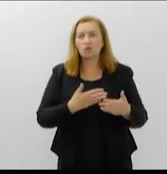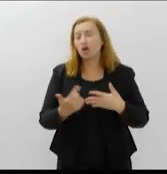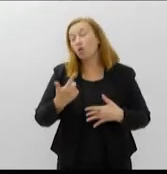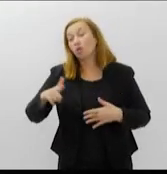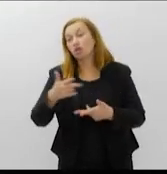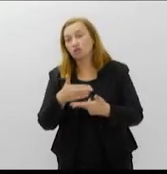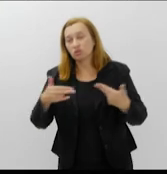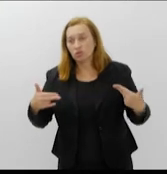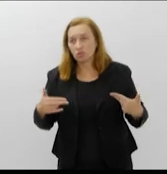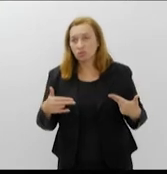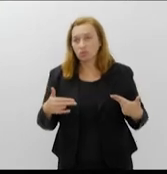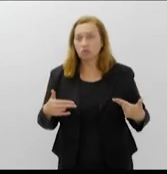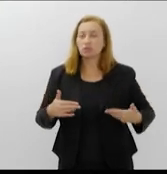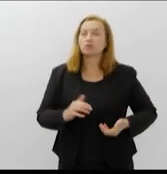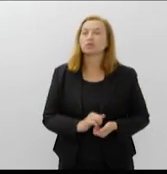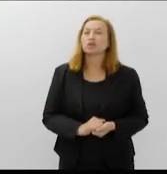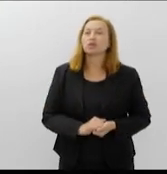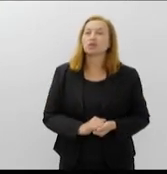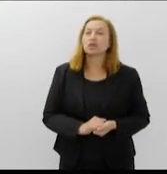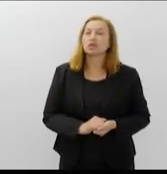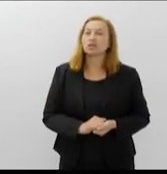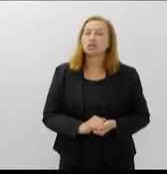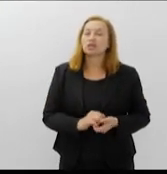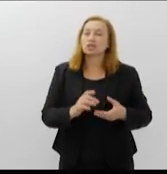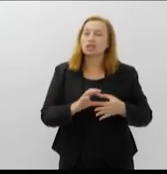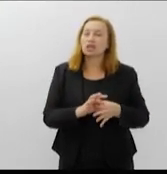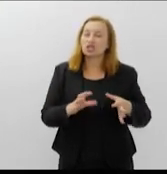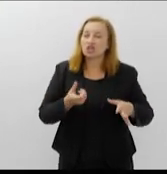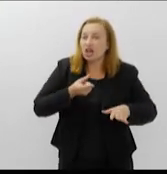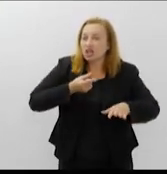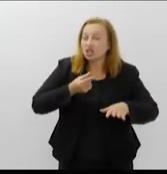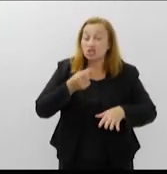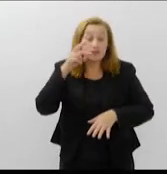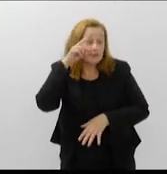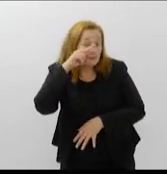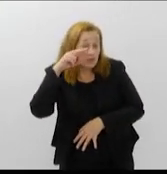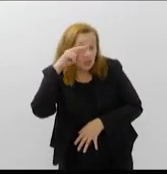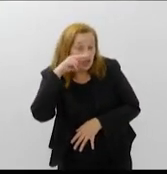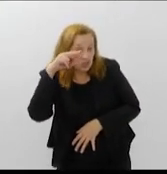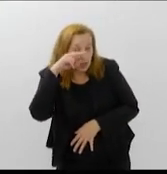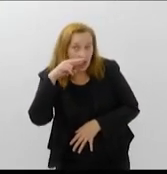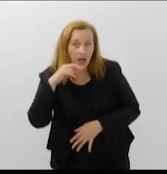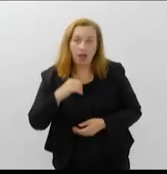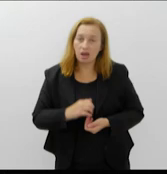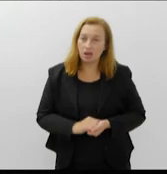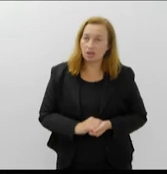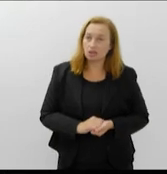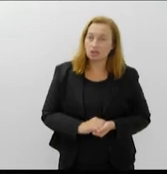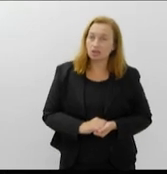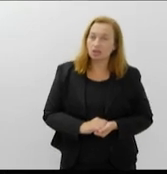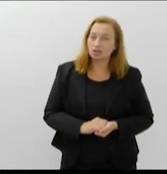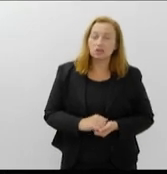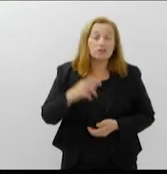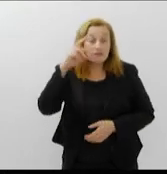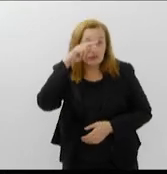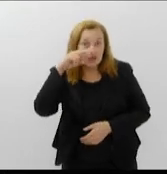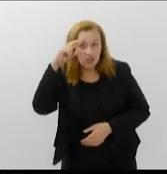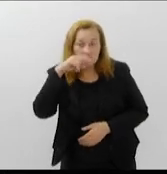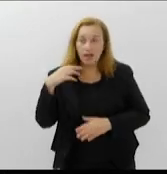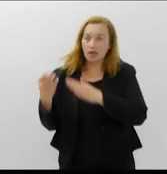coisa abrir mão de investigar, abrir mão de bater nessa empresa na Águas do Rio.